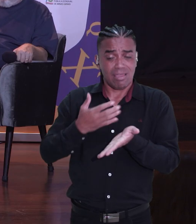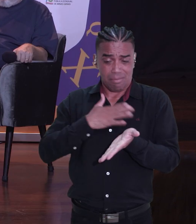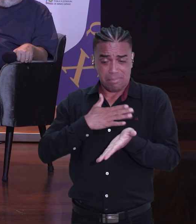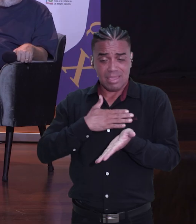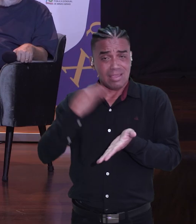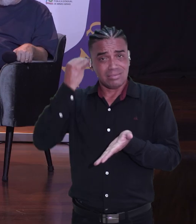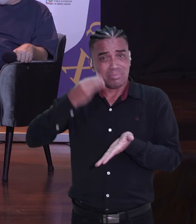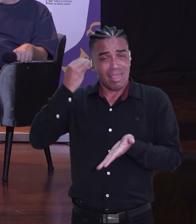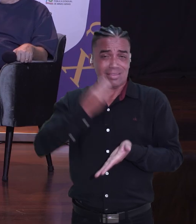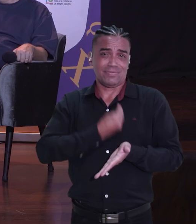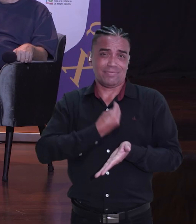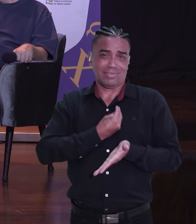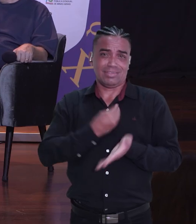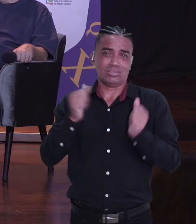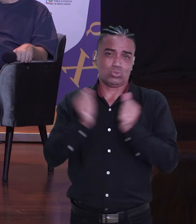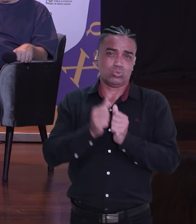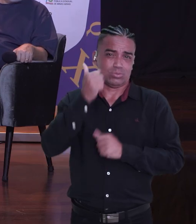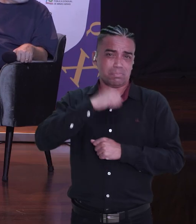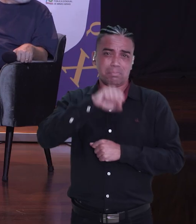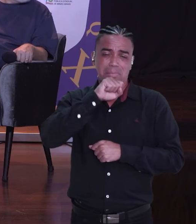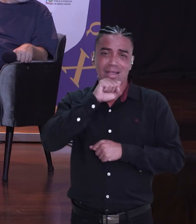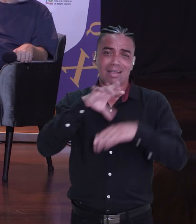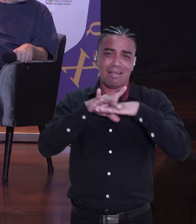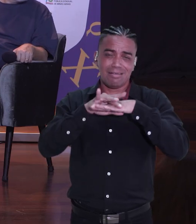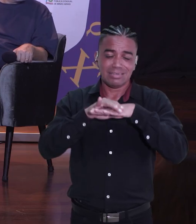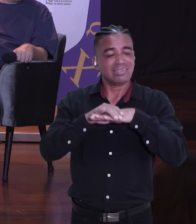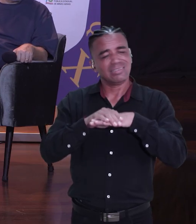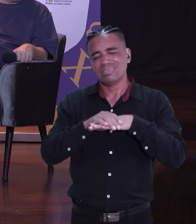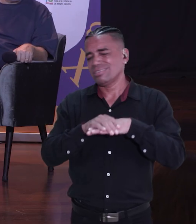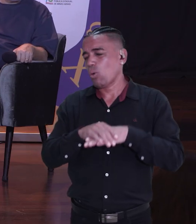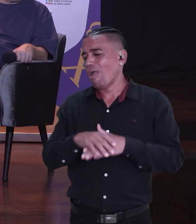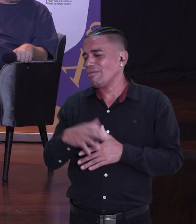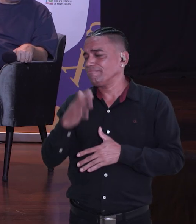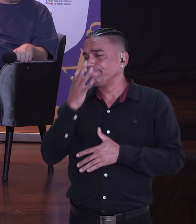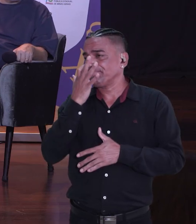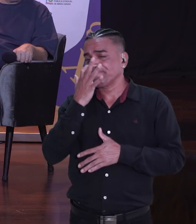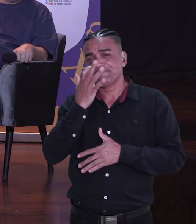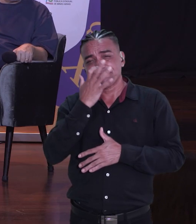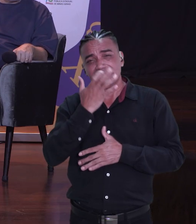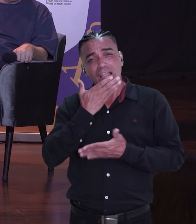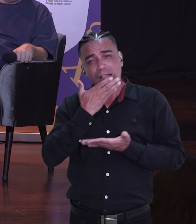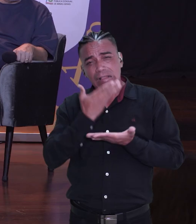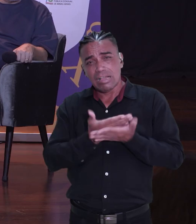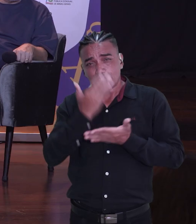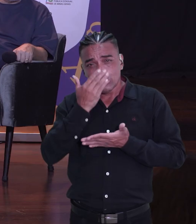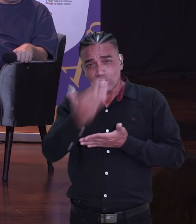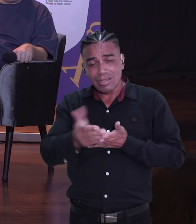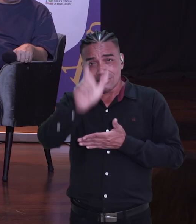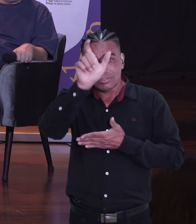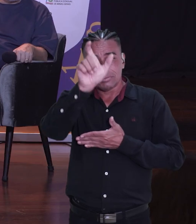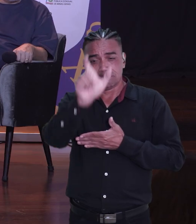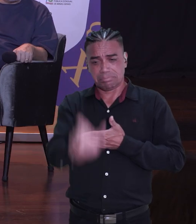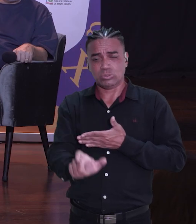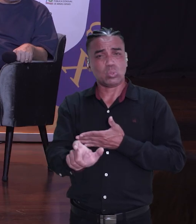no papel aquilo que eu estava vivendo, que é uma coisa muito, muito impressionante, você